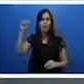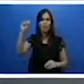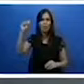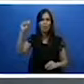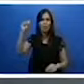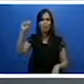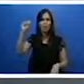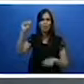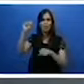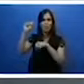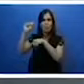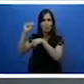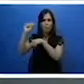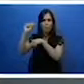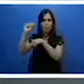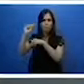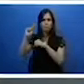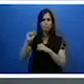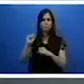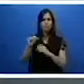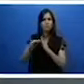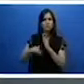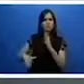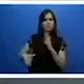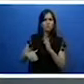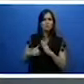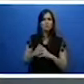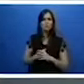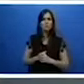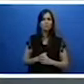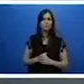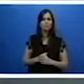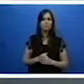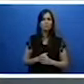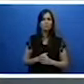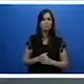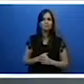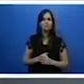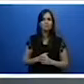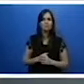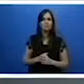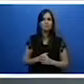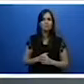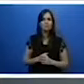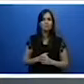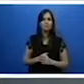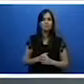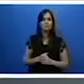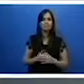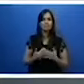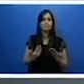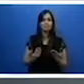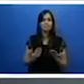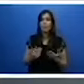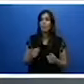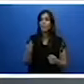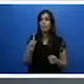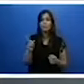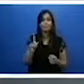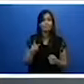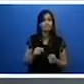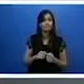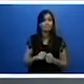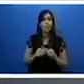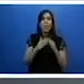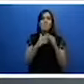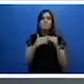Agora eu vou tirar, né? Subtrair, continha de menos. 8, preciso tirar 9. Não